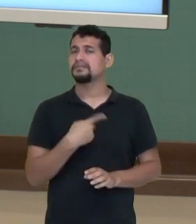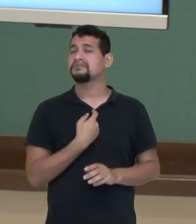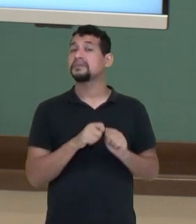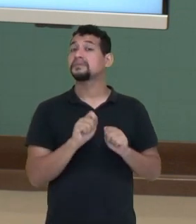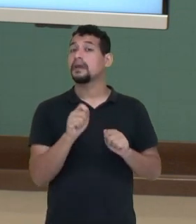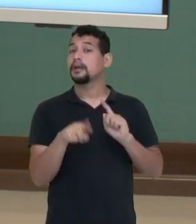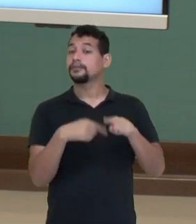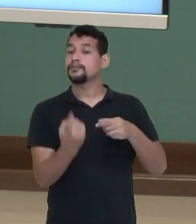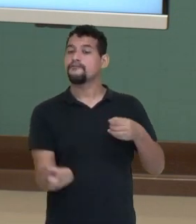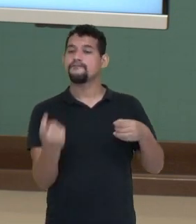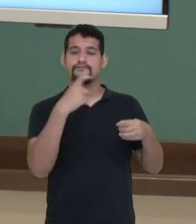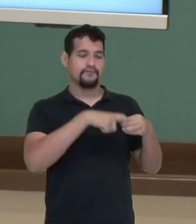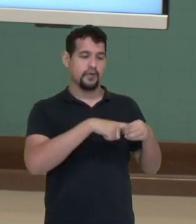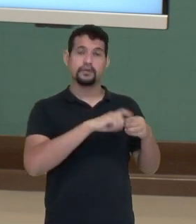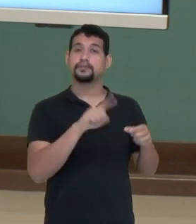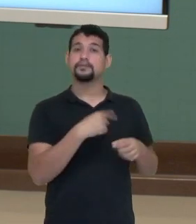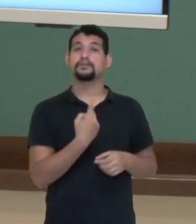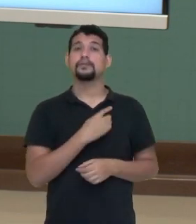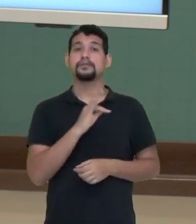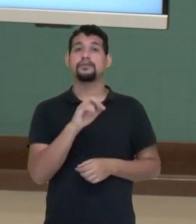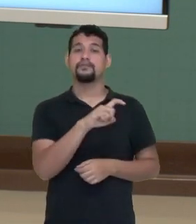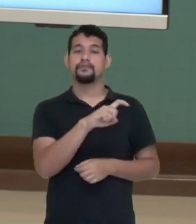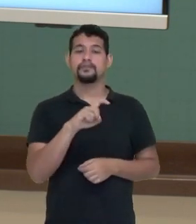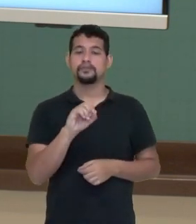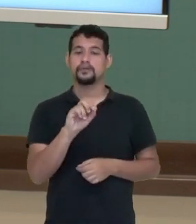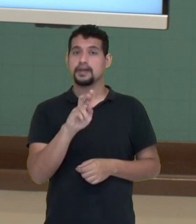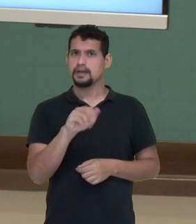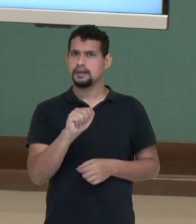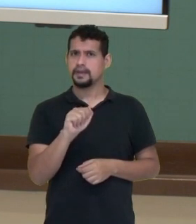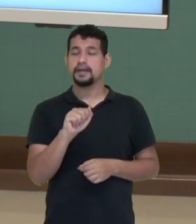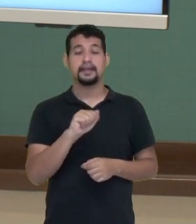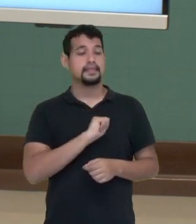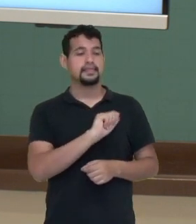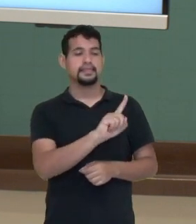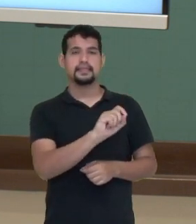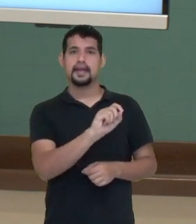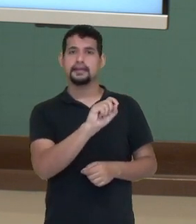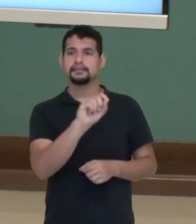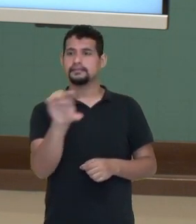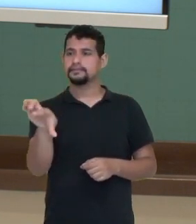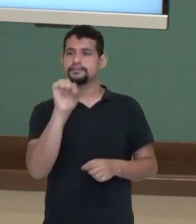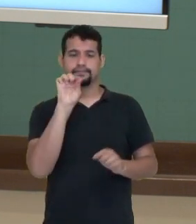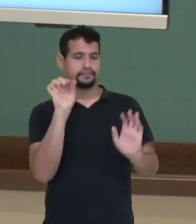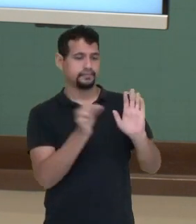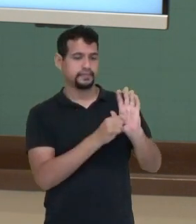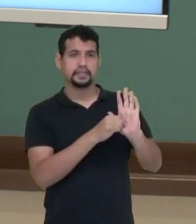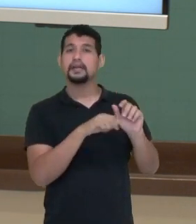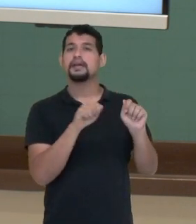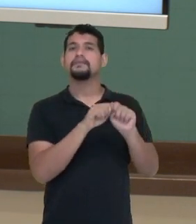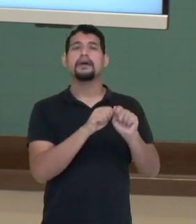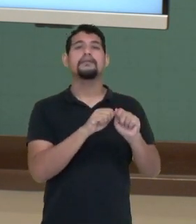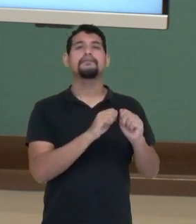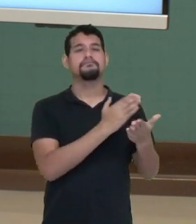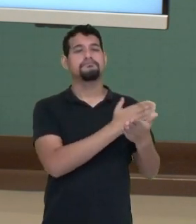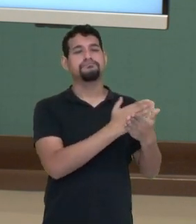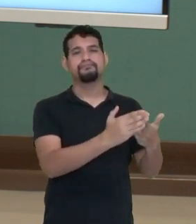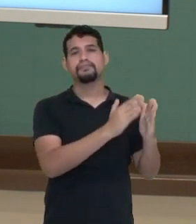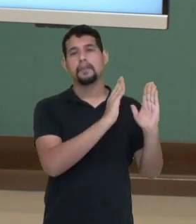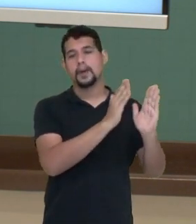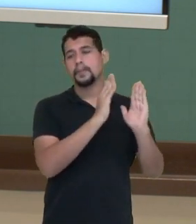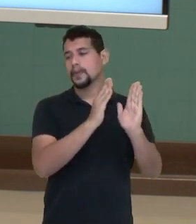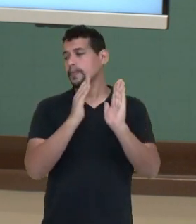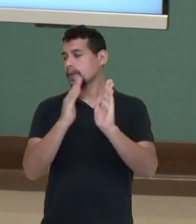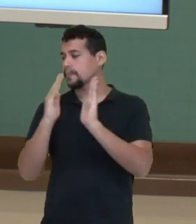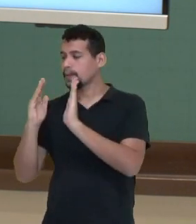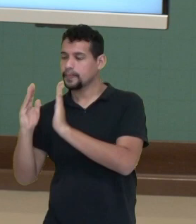gente volta no nosso fluxograma e coloca 10 como número escolhido e vai cumprindo o passo a passo